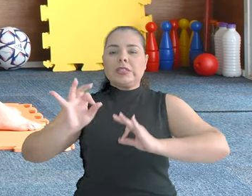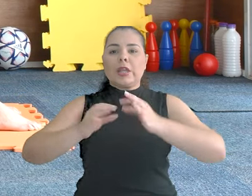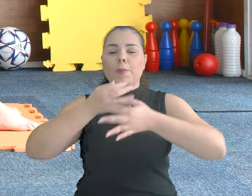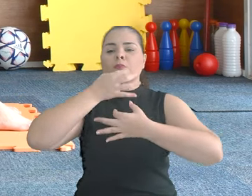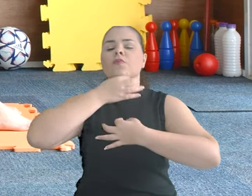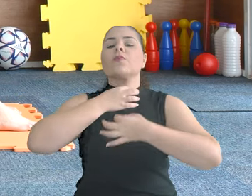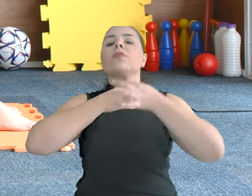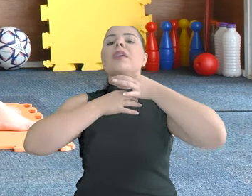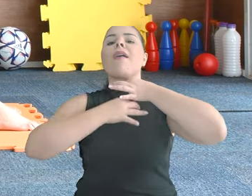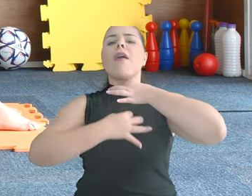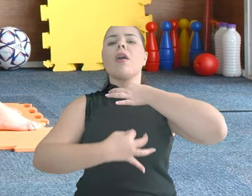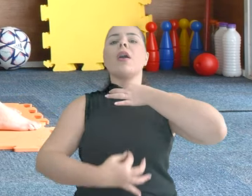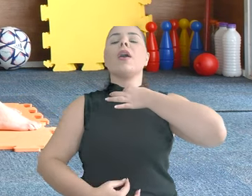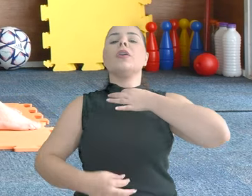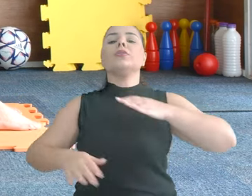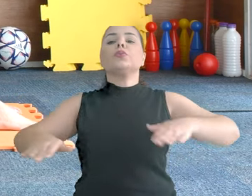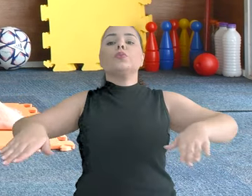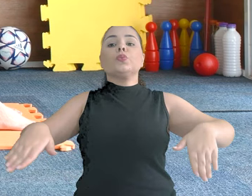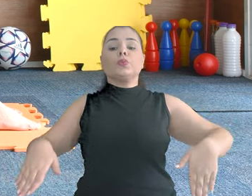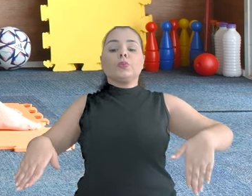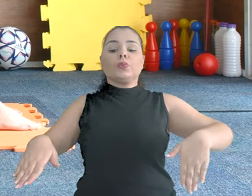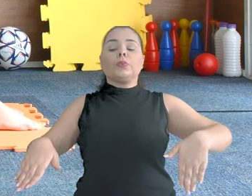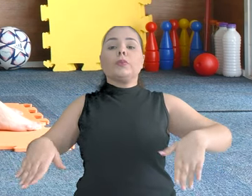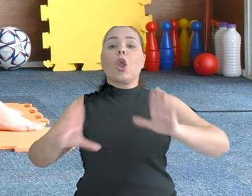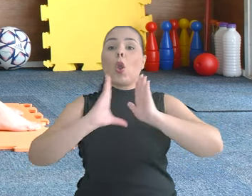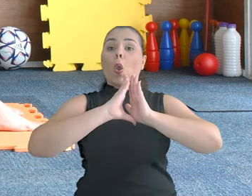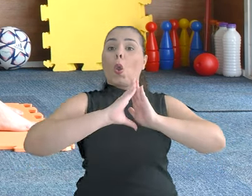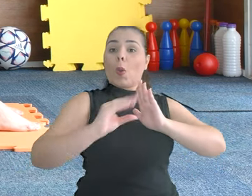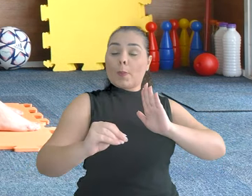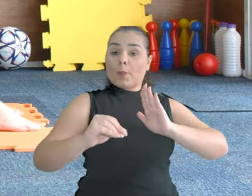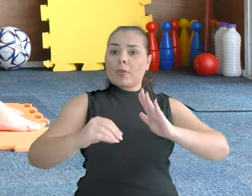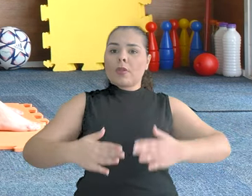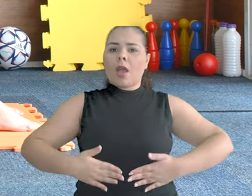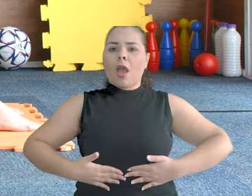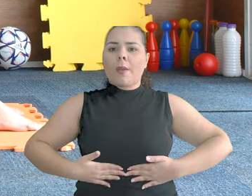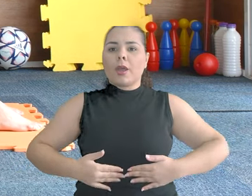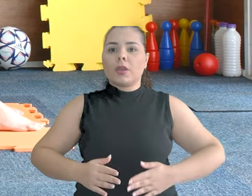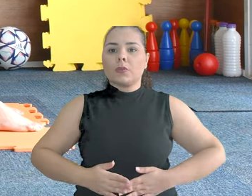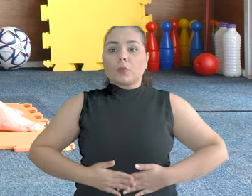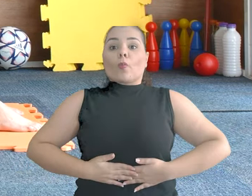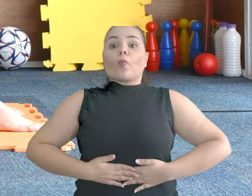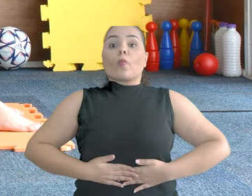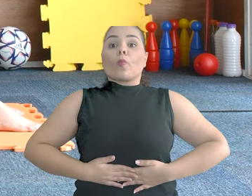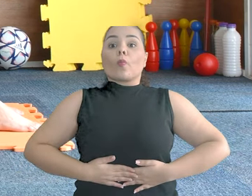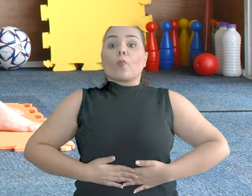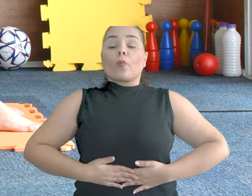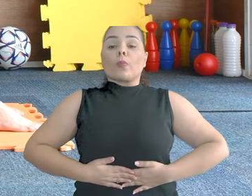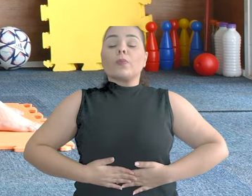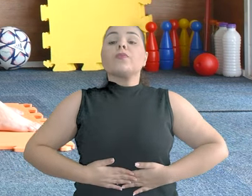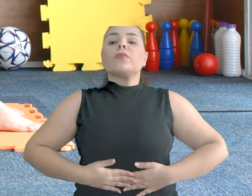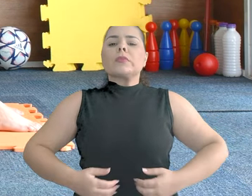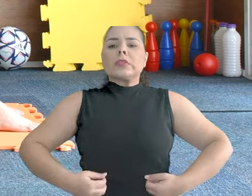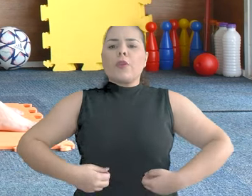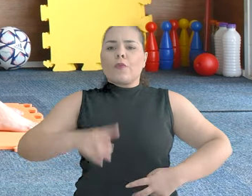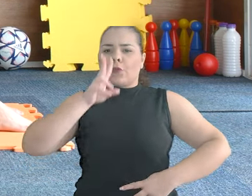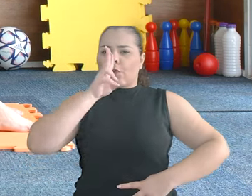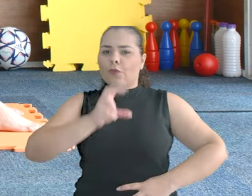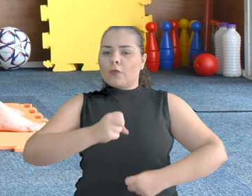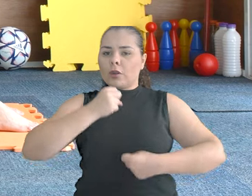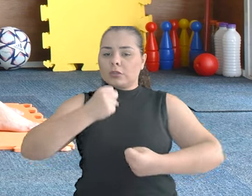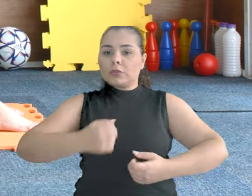os ombros no chão não chão o chamaria para dentro